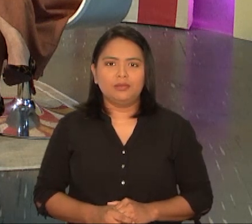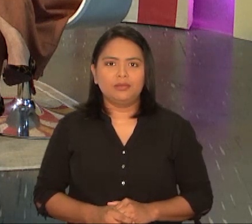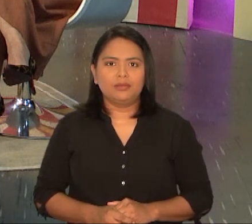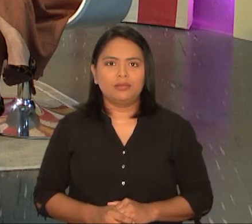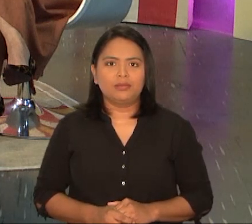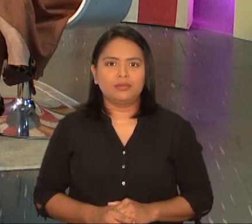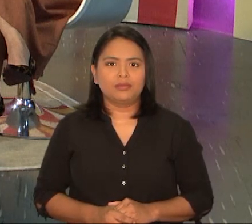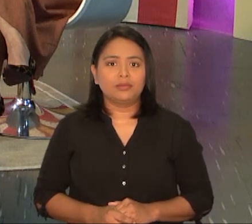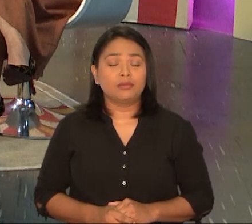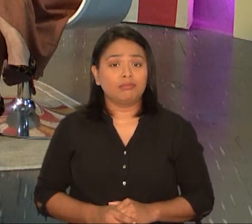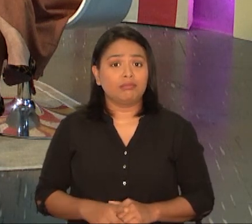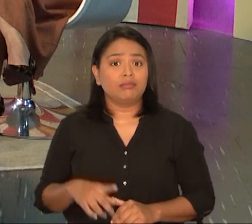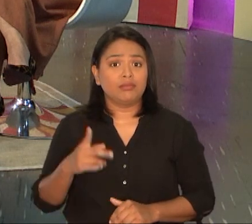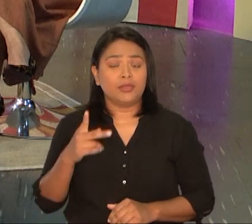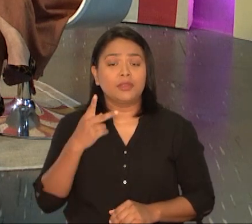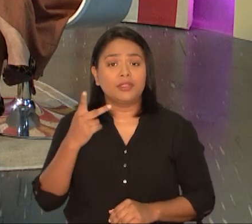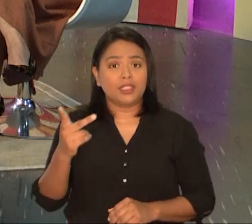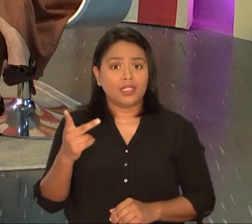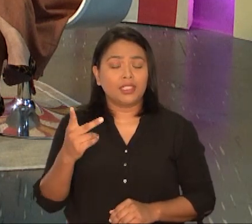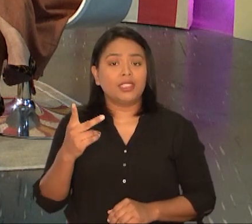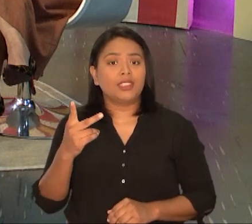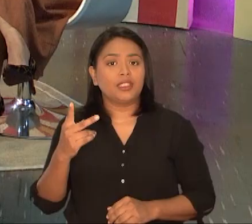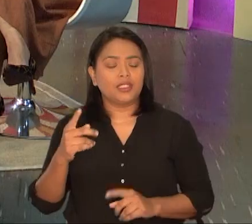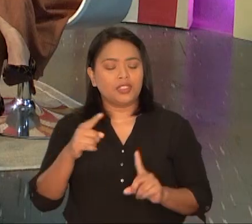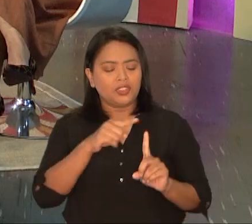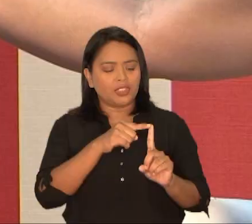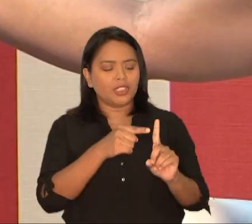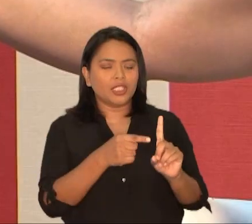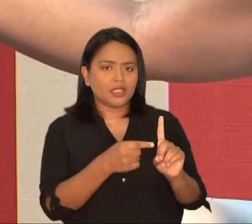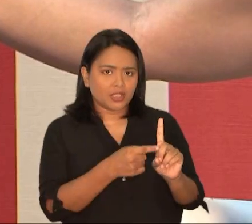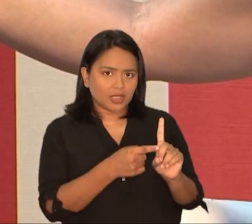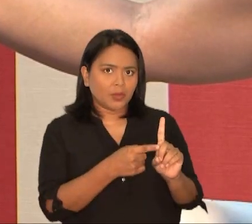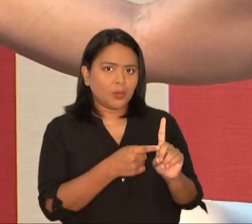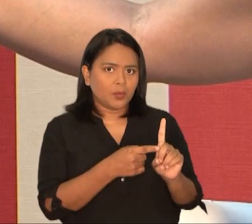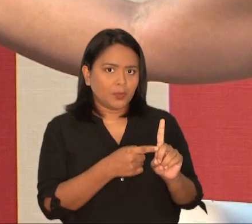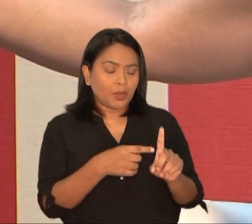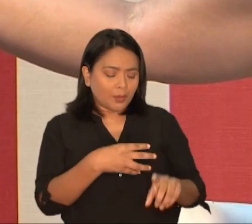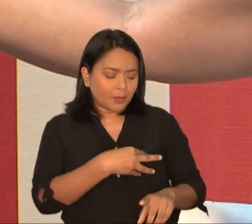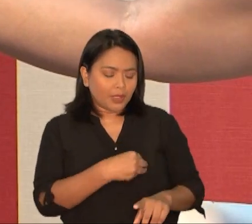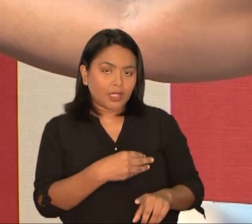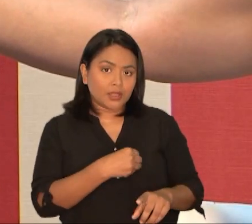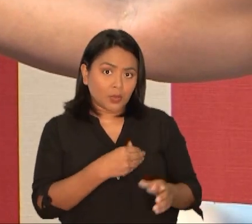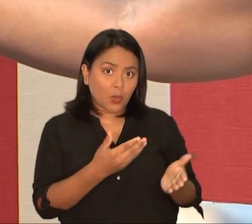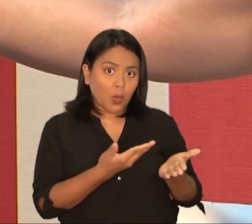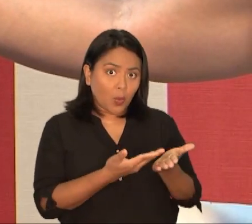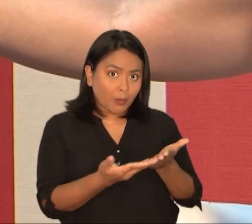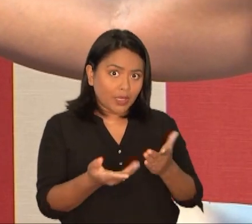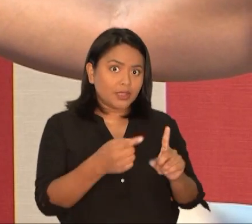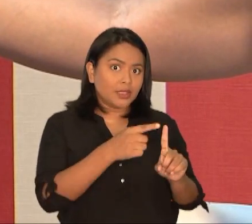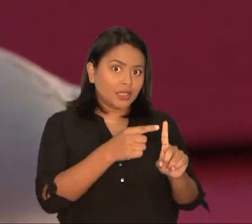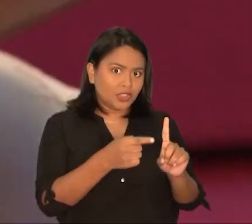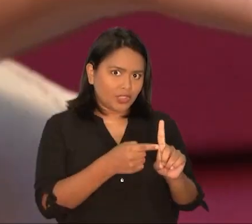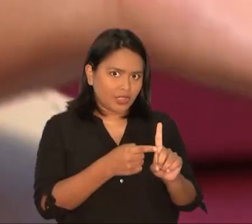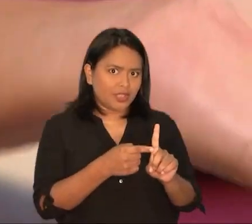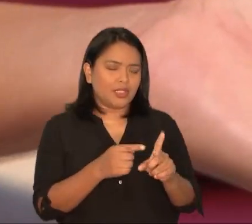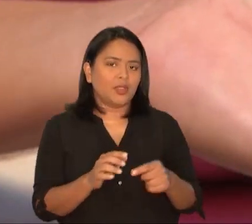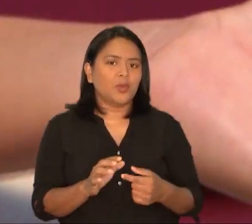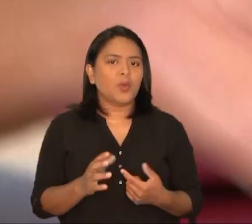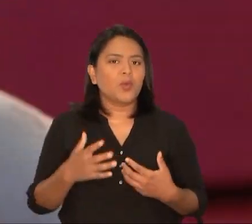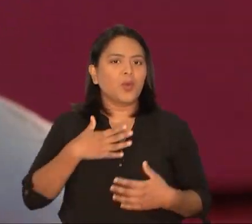Então, eu falei da gestação, né? A amamentação começa na gestação, é importante a gente falar sobre isso. Eu gosto dessa mama didática porque ela ilustra